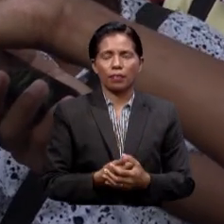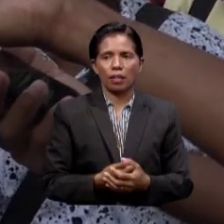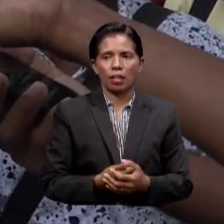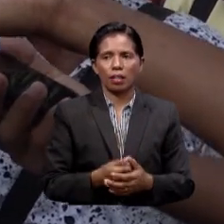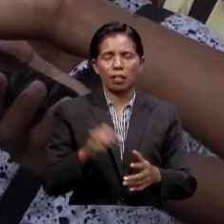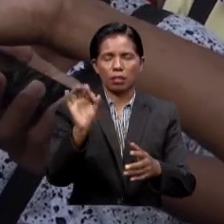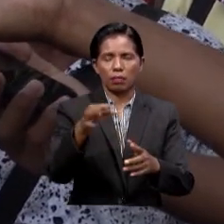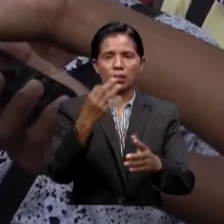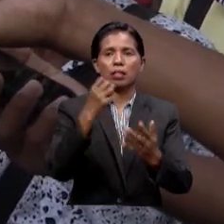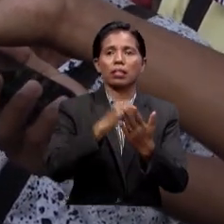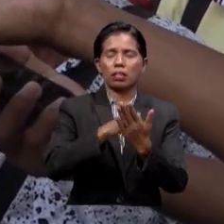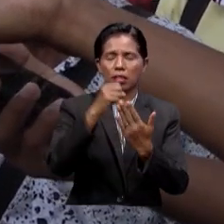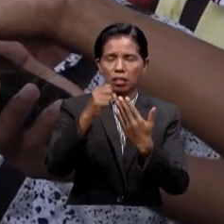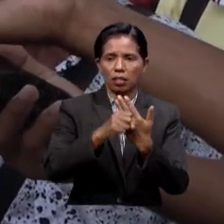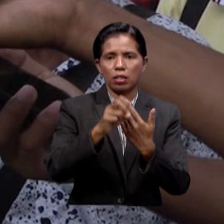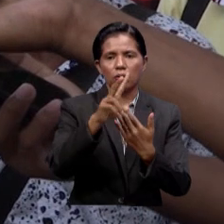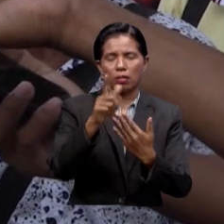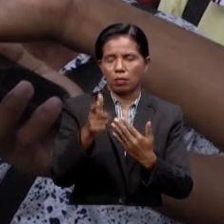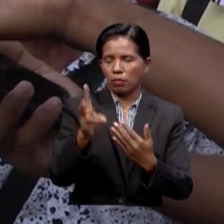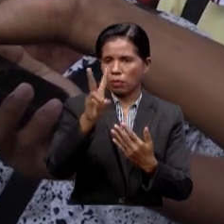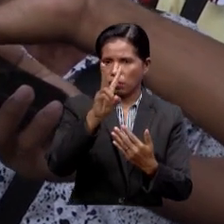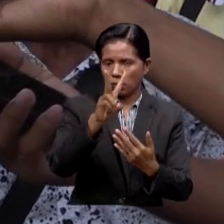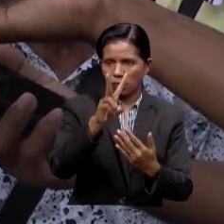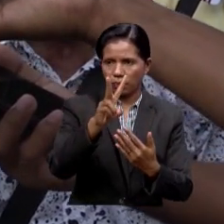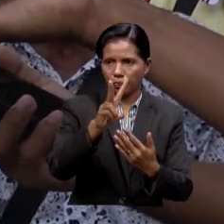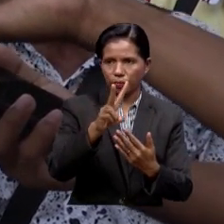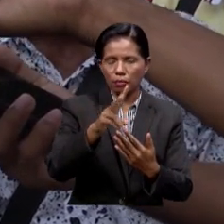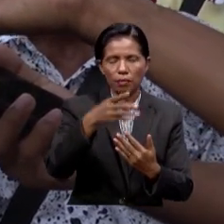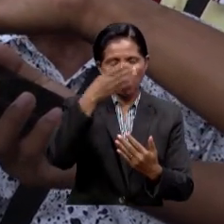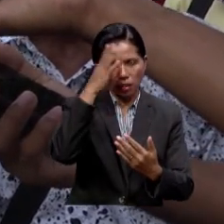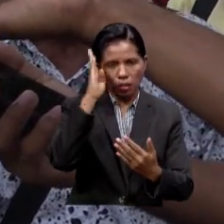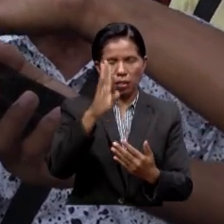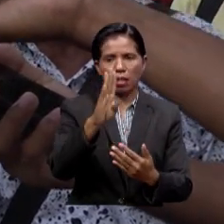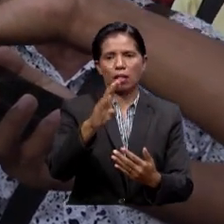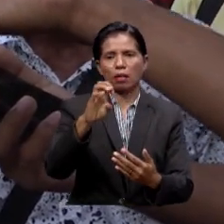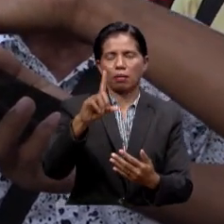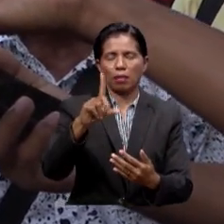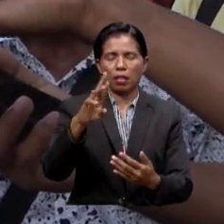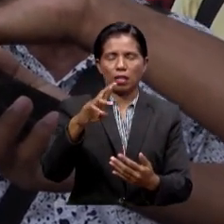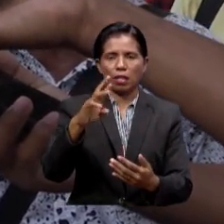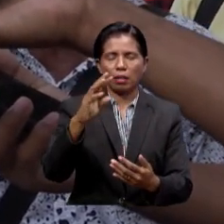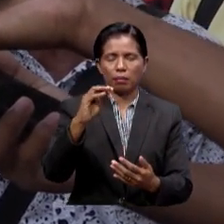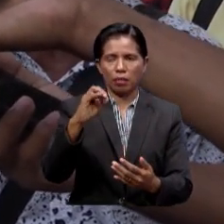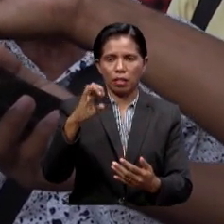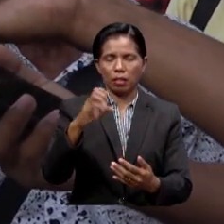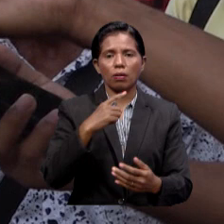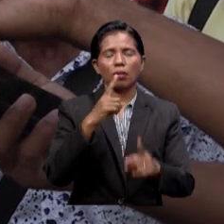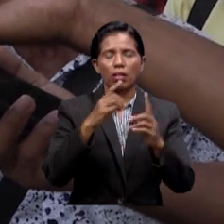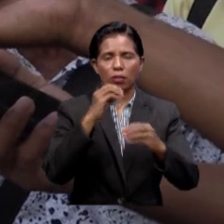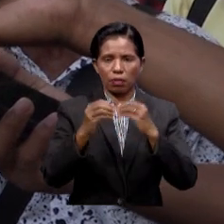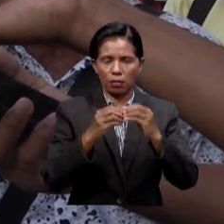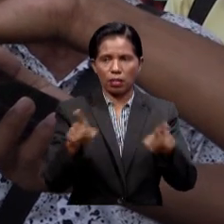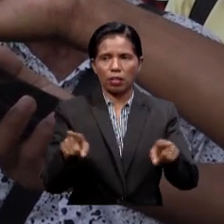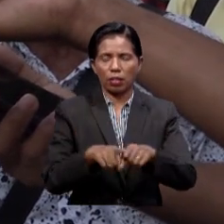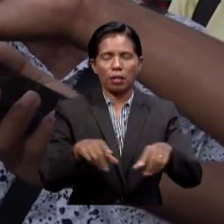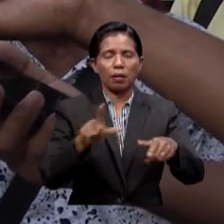de setembro 2022 ne ia senhor Belarmino Fernandes Neves explicado ni hanesa ne cada